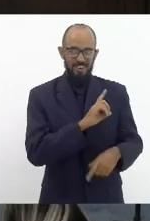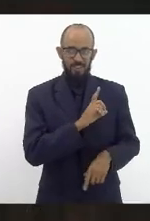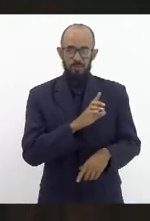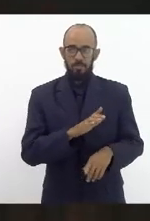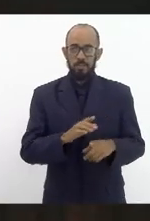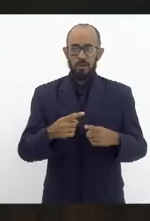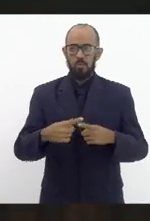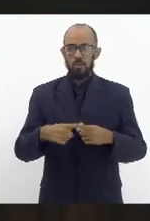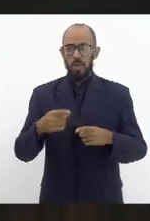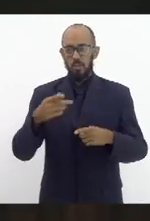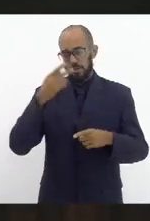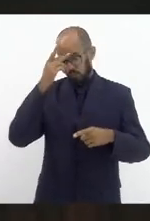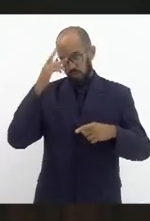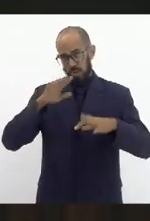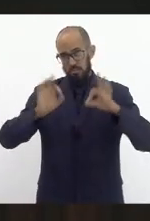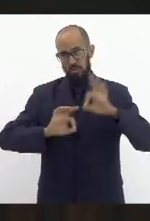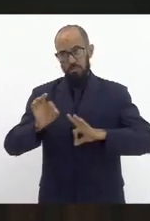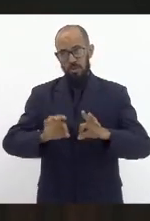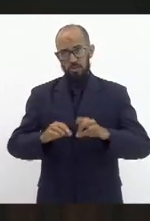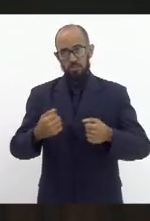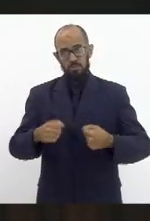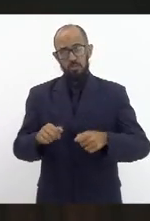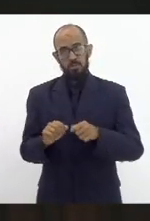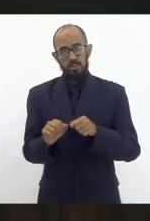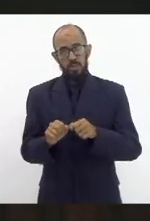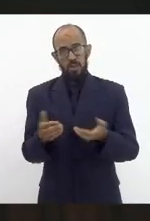pessoal está se preparando. A gente tem que fazer agora.